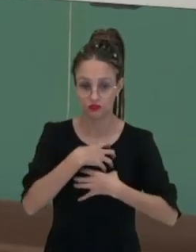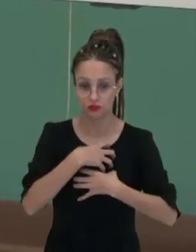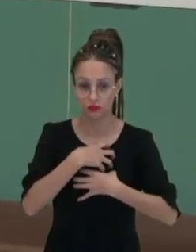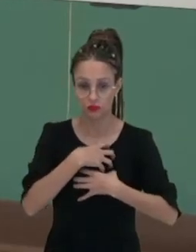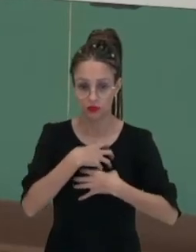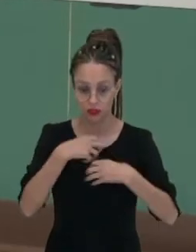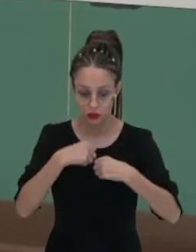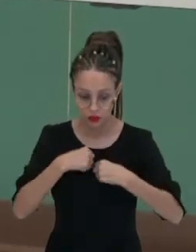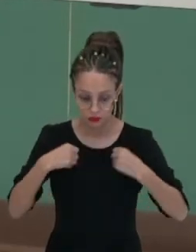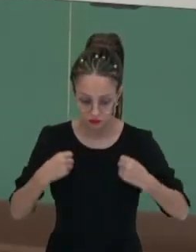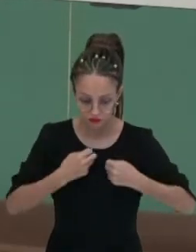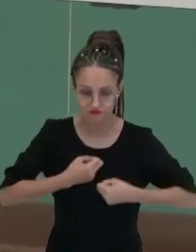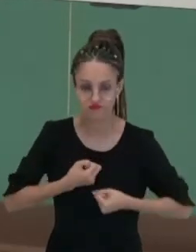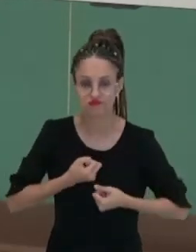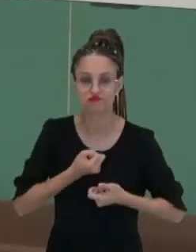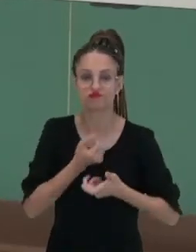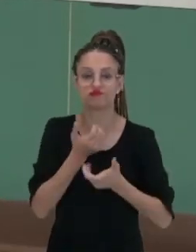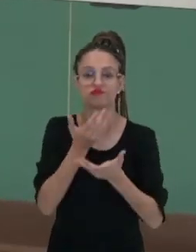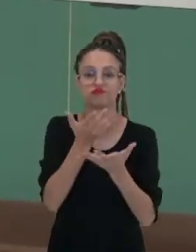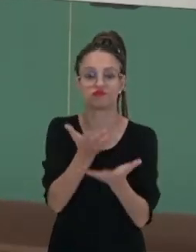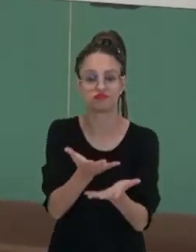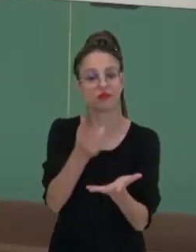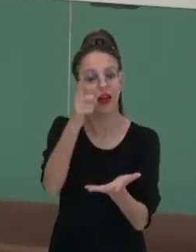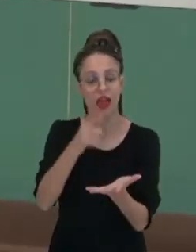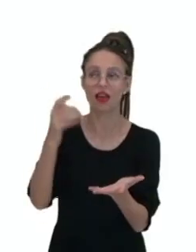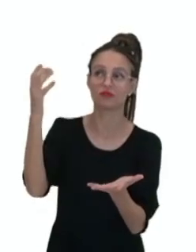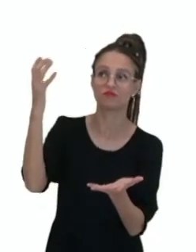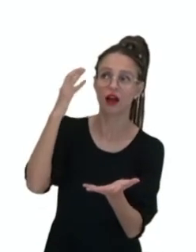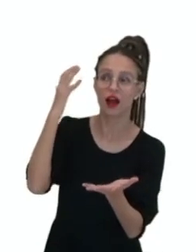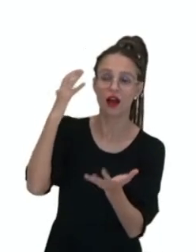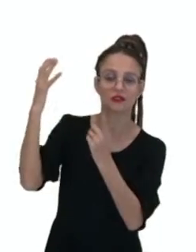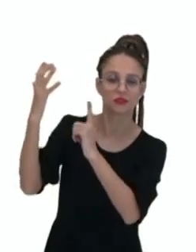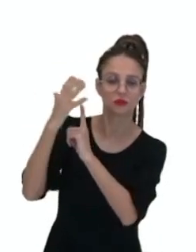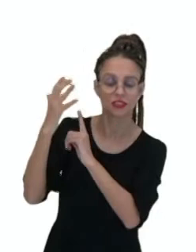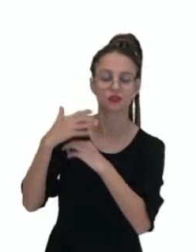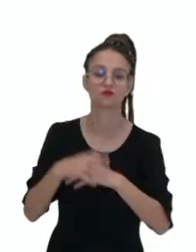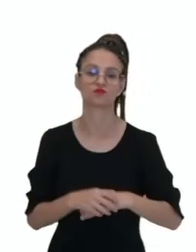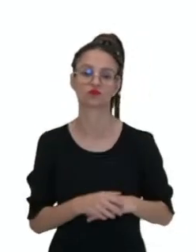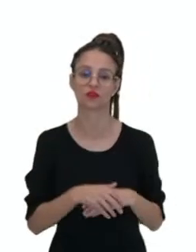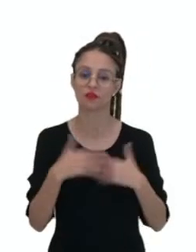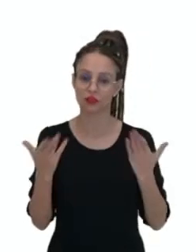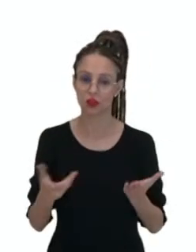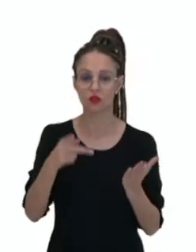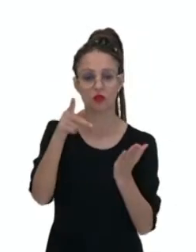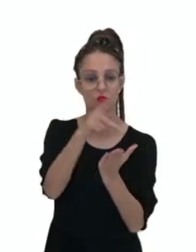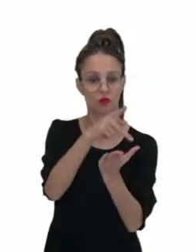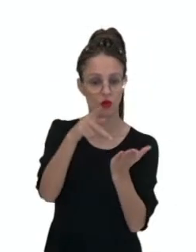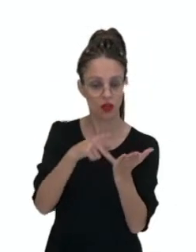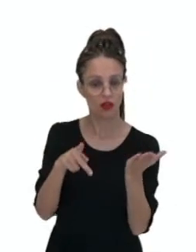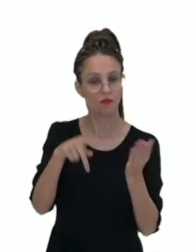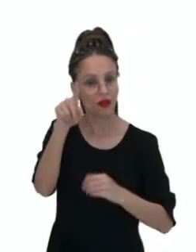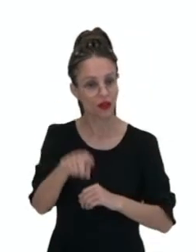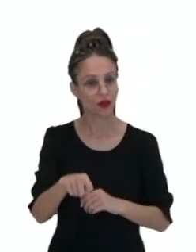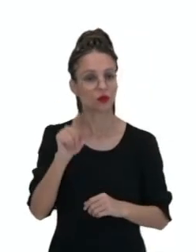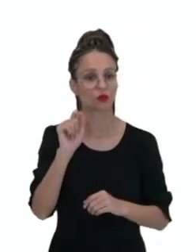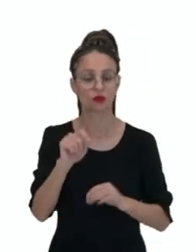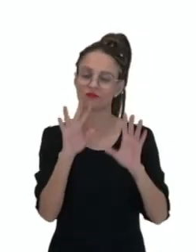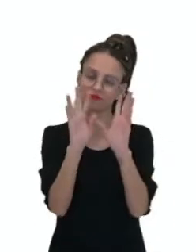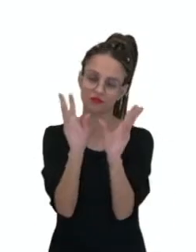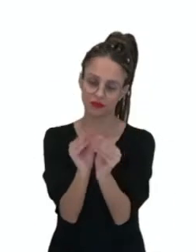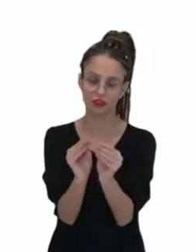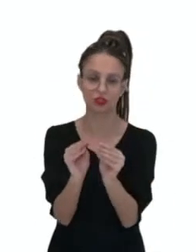ser exteriorizado é a inspiração. Então os poemas seriam, portanto, né, aqui